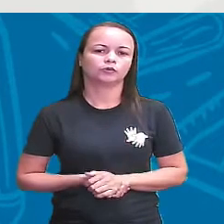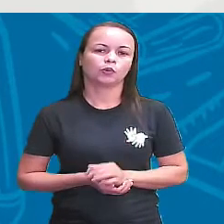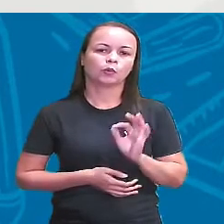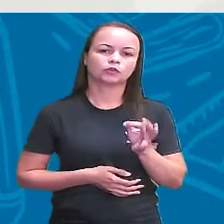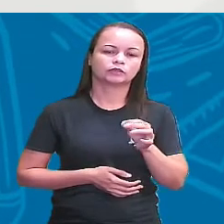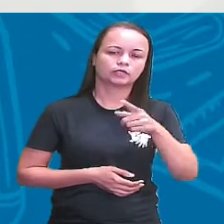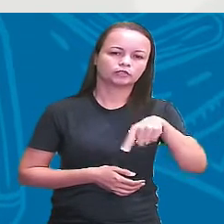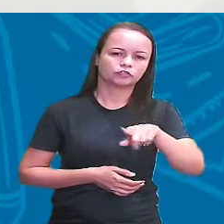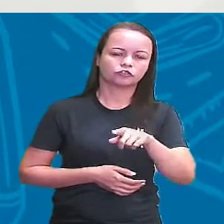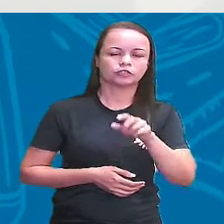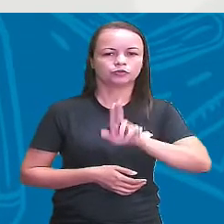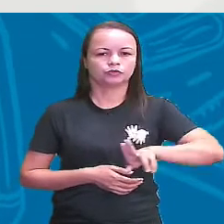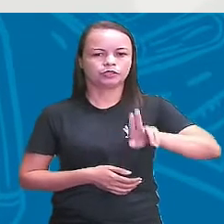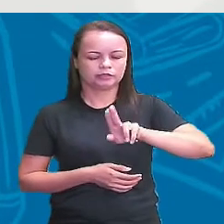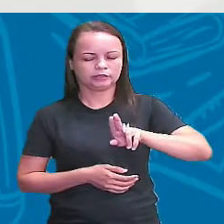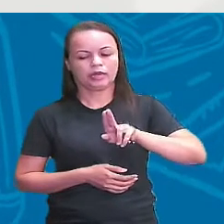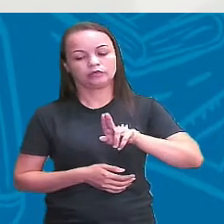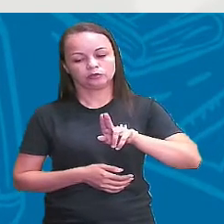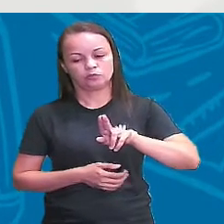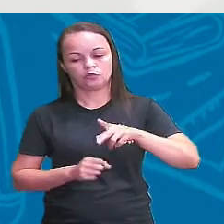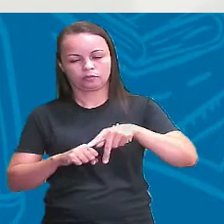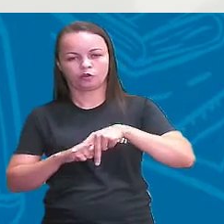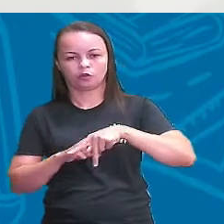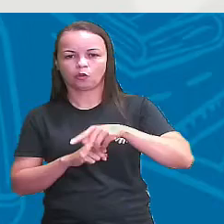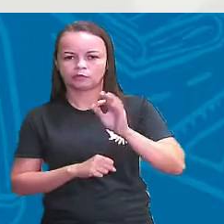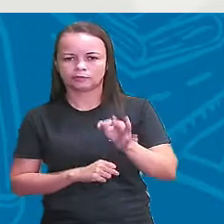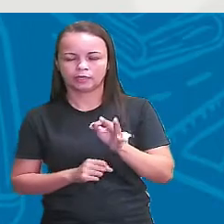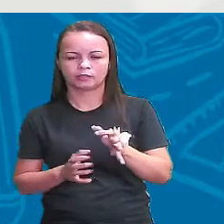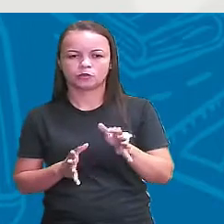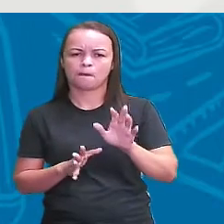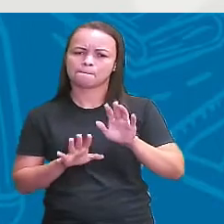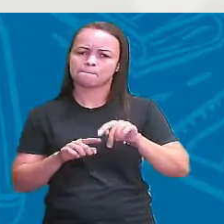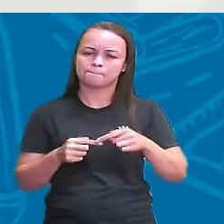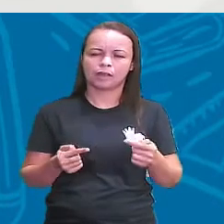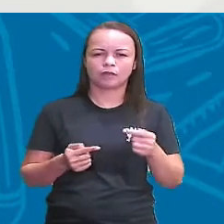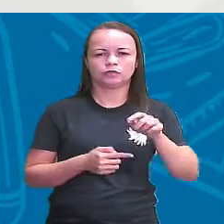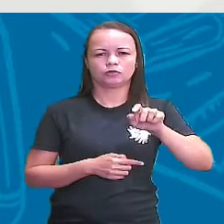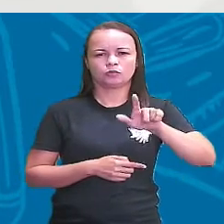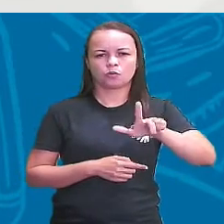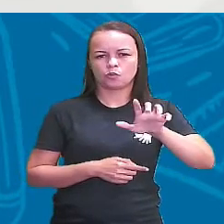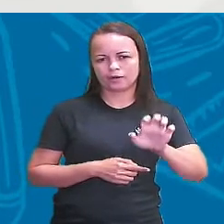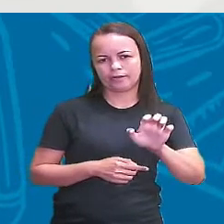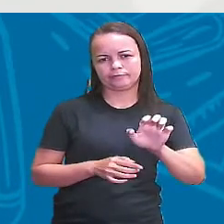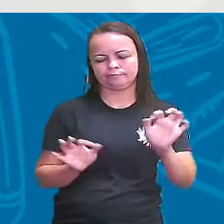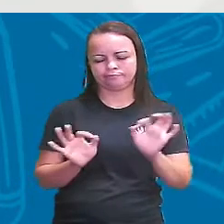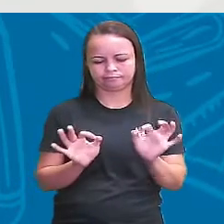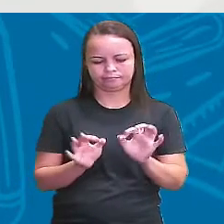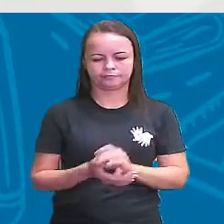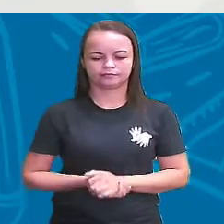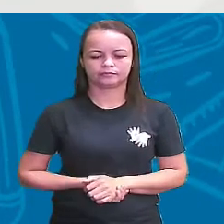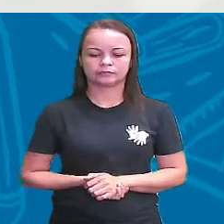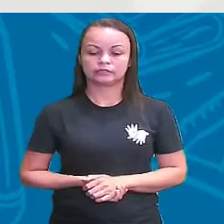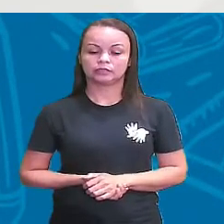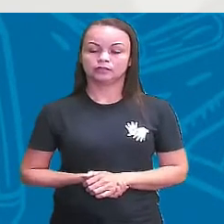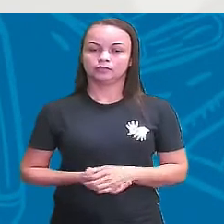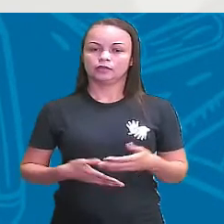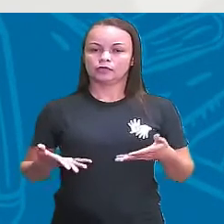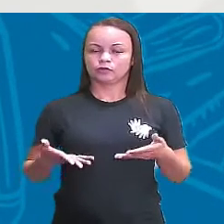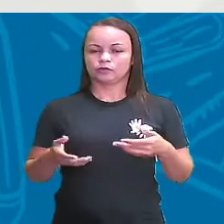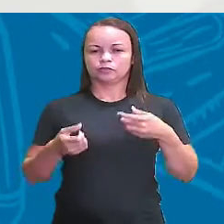seria que você utilizasse o pronome correto, mas se você usa o le, não está errado. Agora, se eu digo assim,